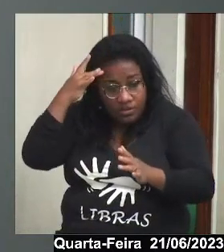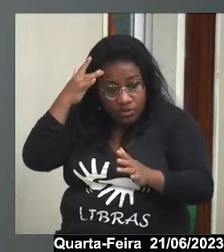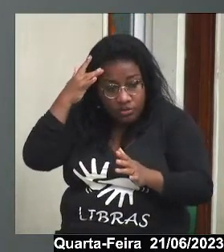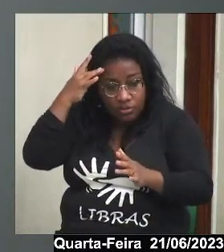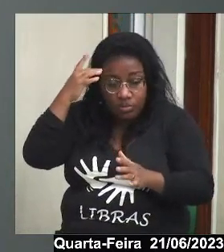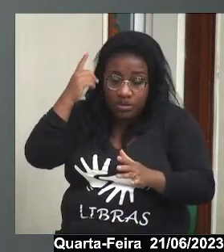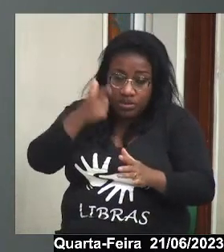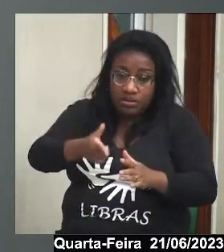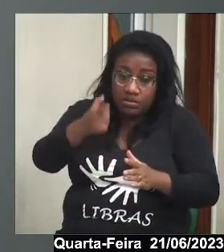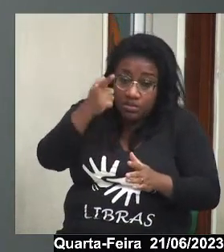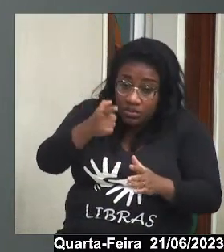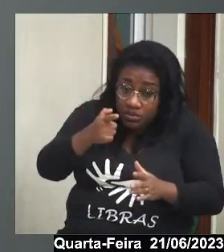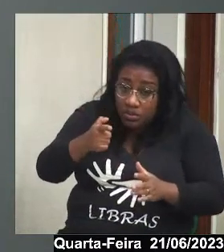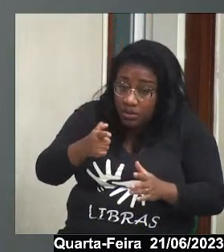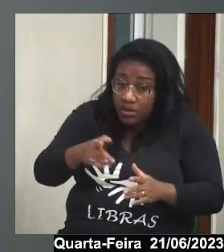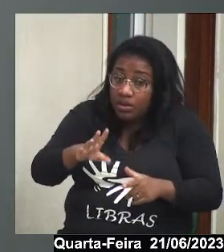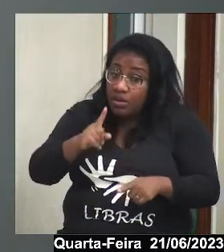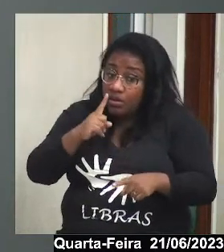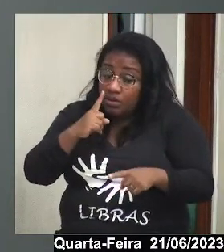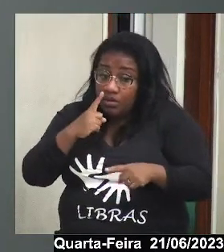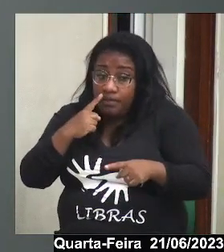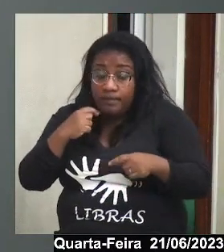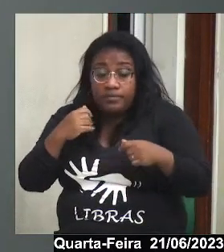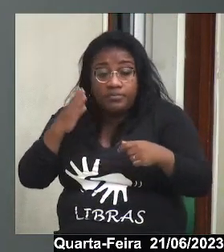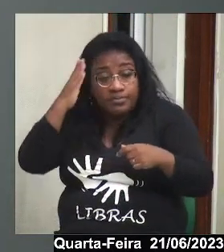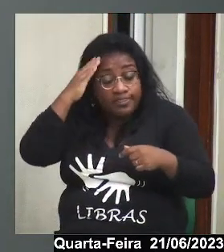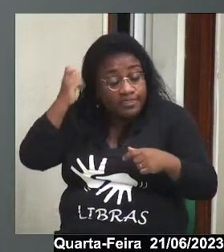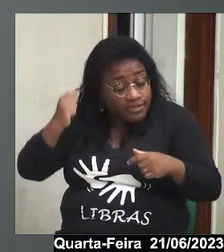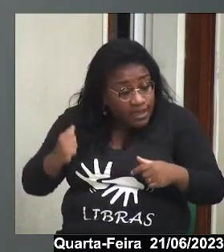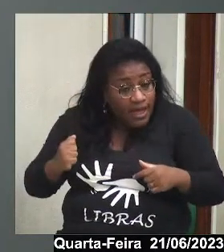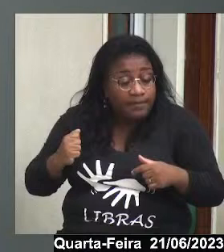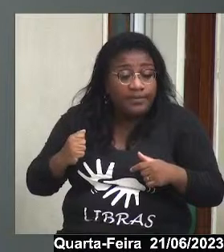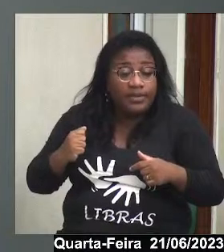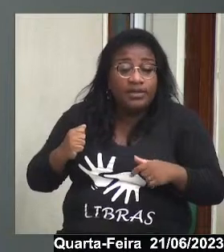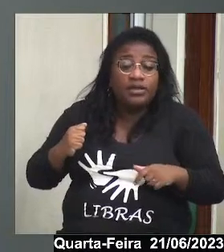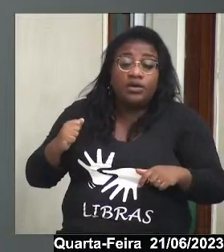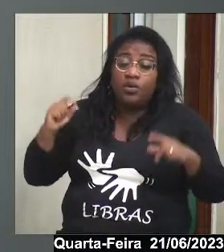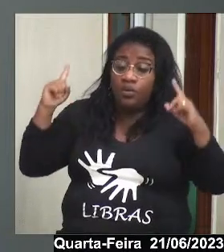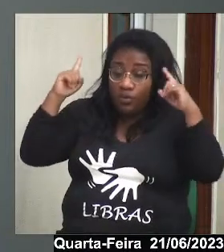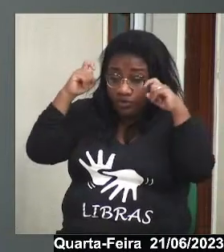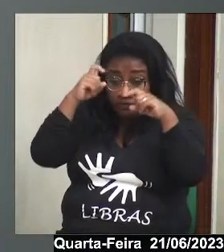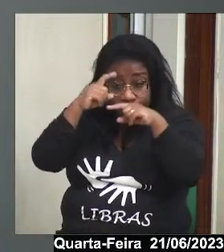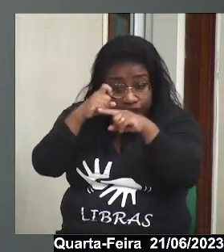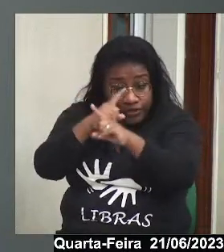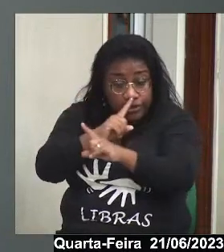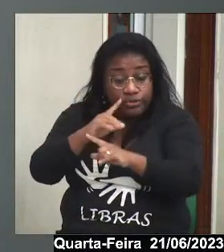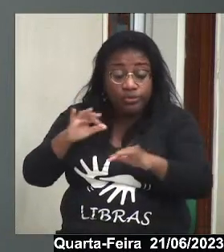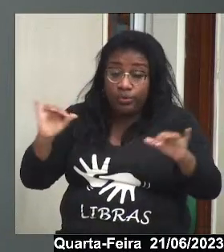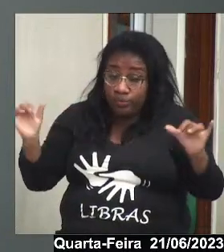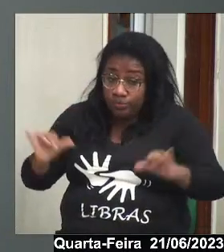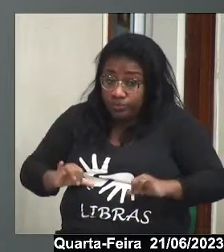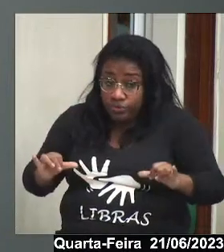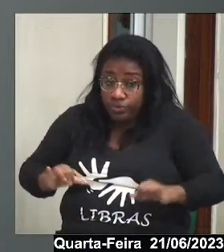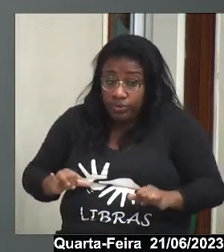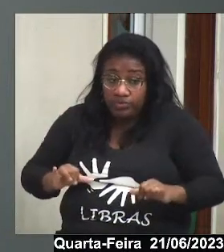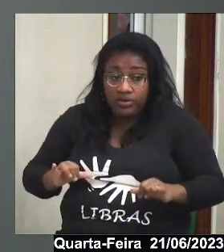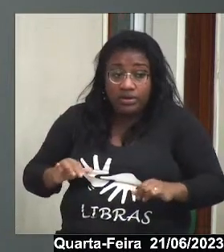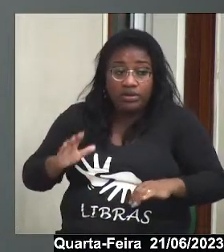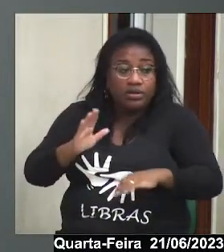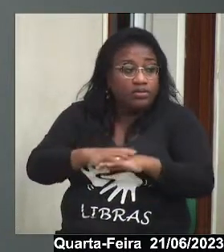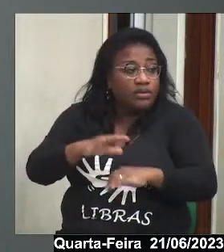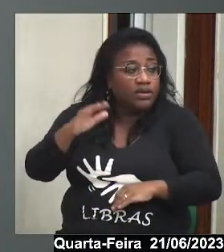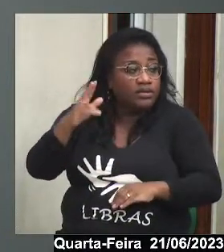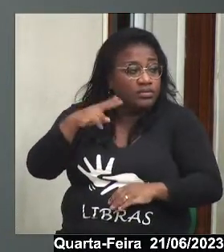teve abordado por marginais e na mira de uma pistola, de um revólver, sabe o sufoco que passa. Aí vereador vinha